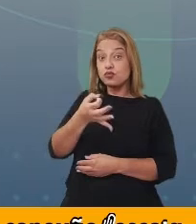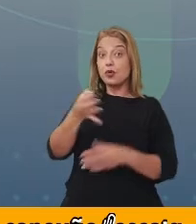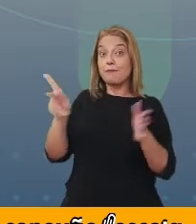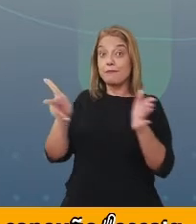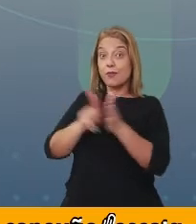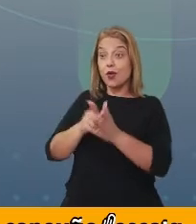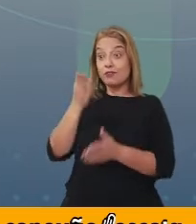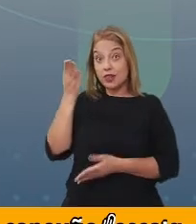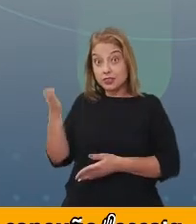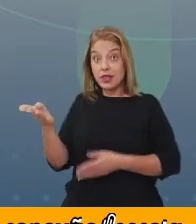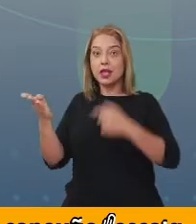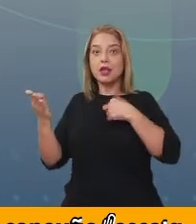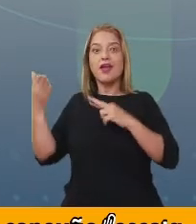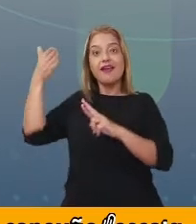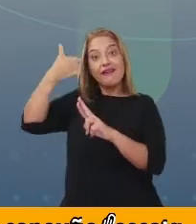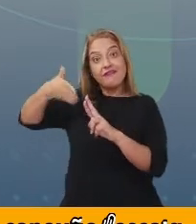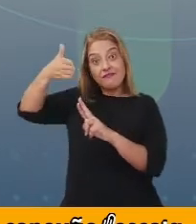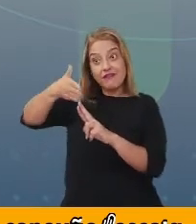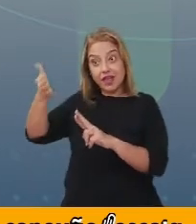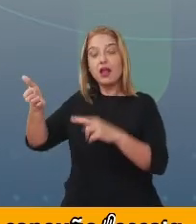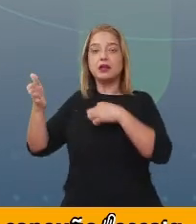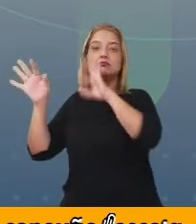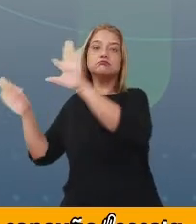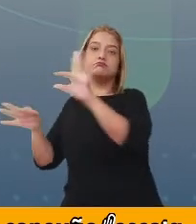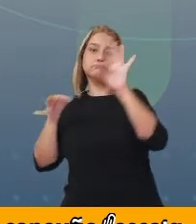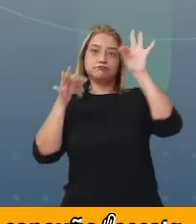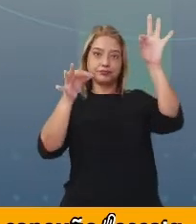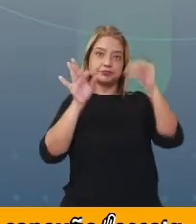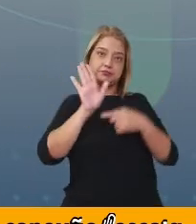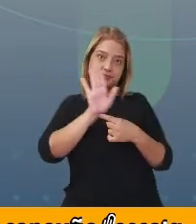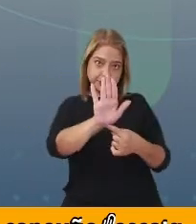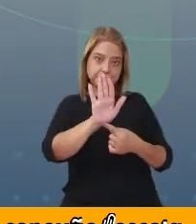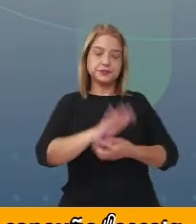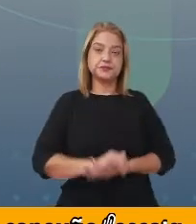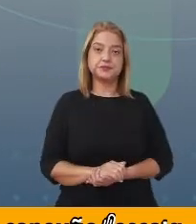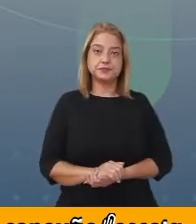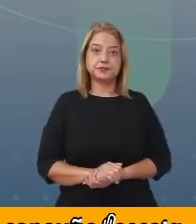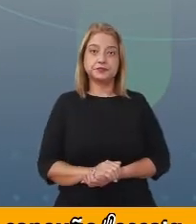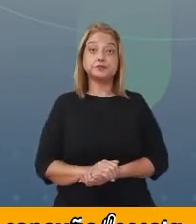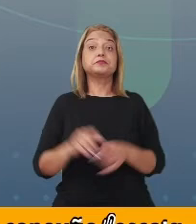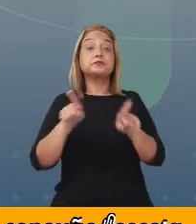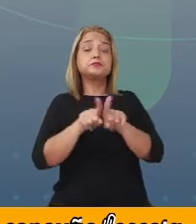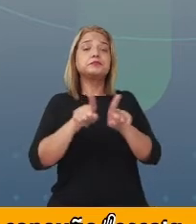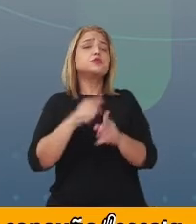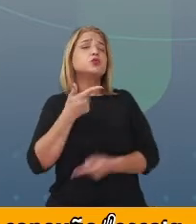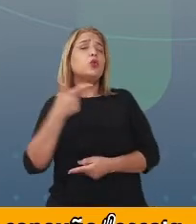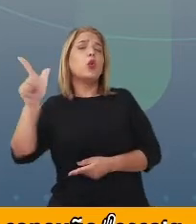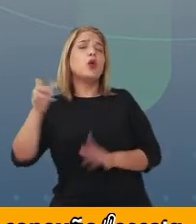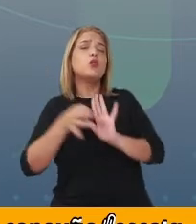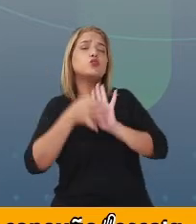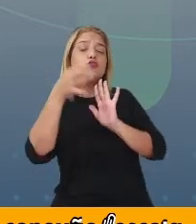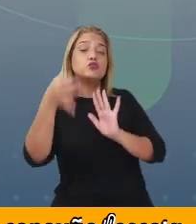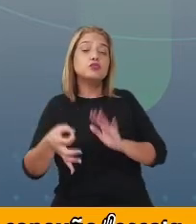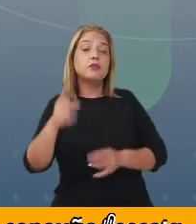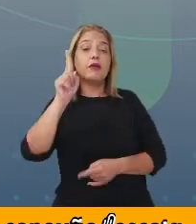autoridade ao citar esse especialista. Também nós temos o argumento de